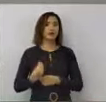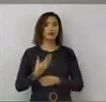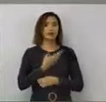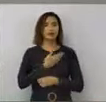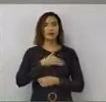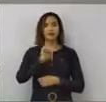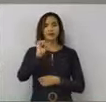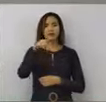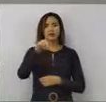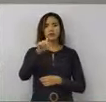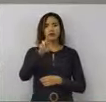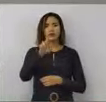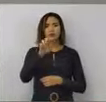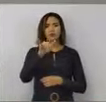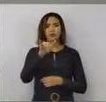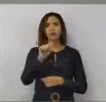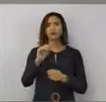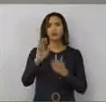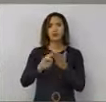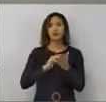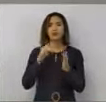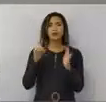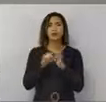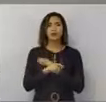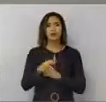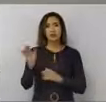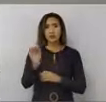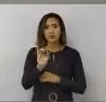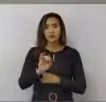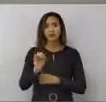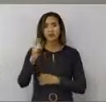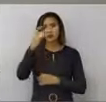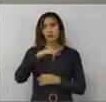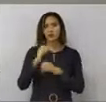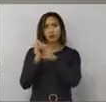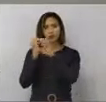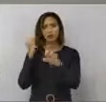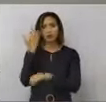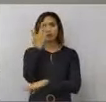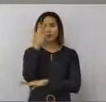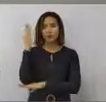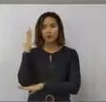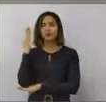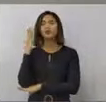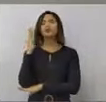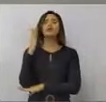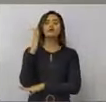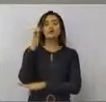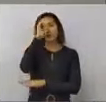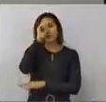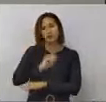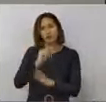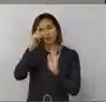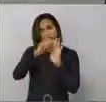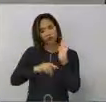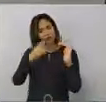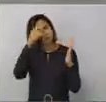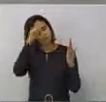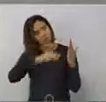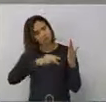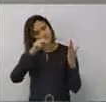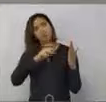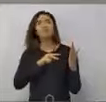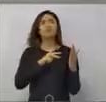Andréia envia uma pergunta aqui. Olá, sou engenheira ambiental e ao analisar os projetos tive duas